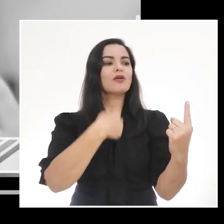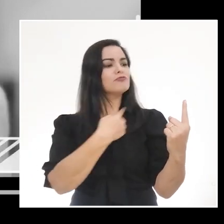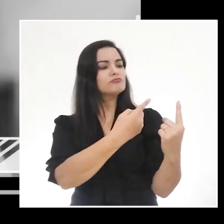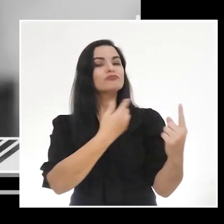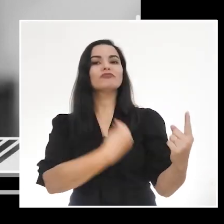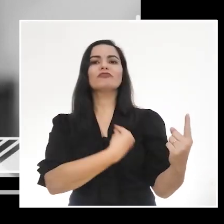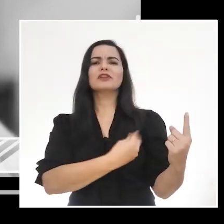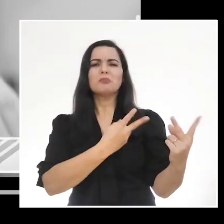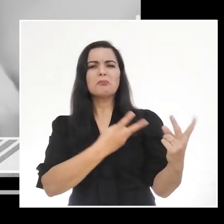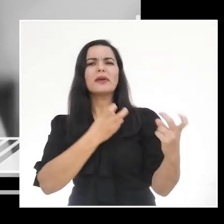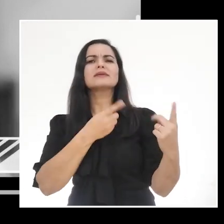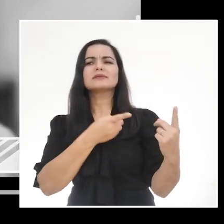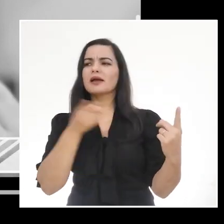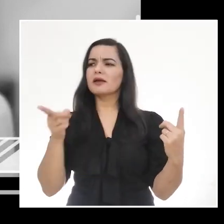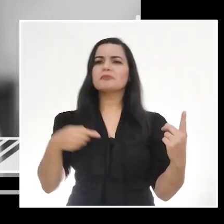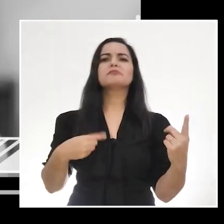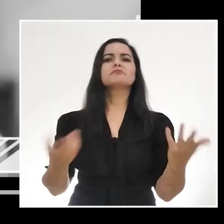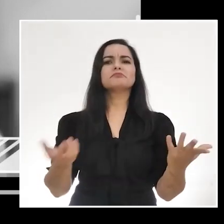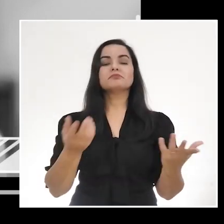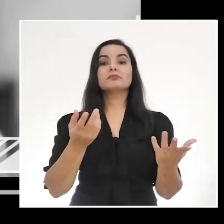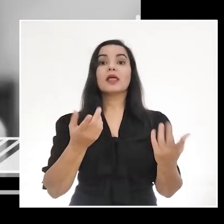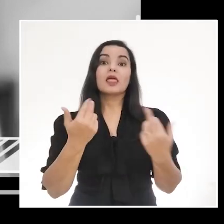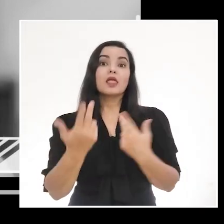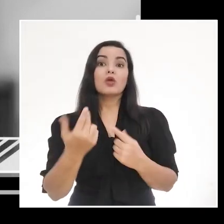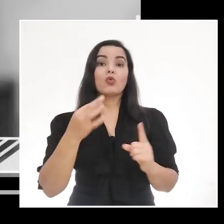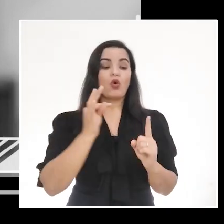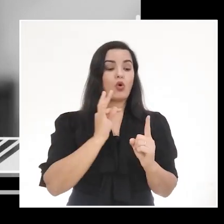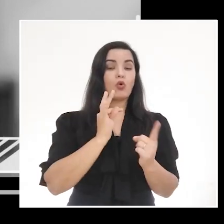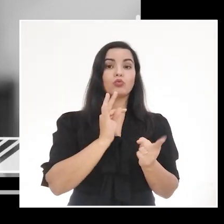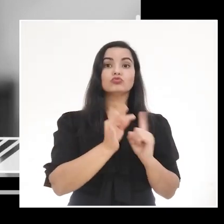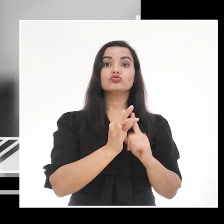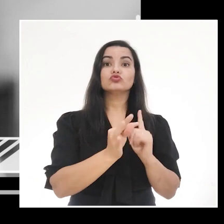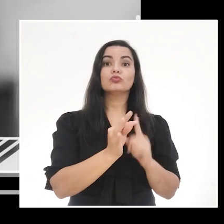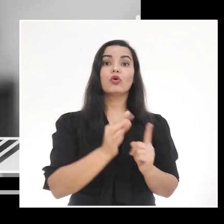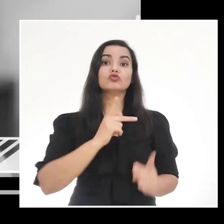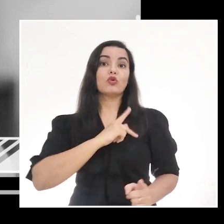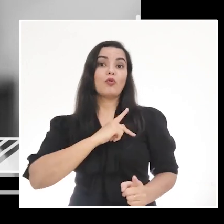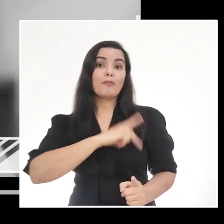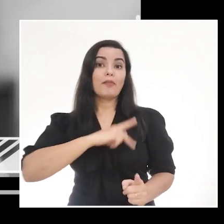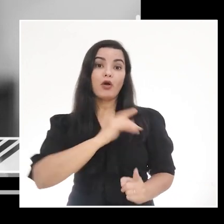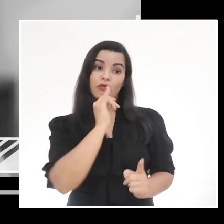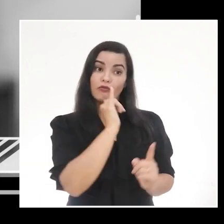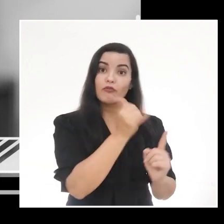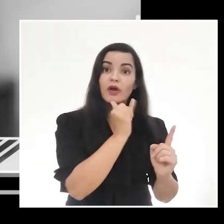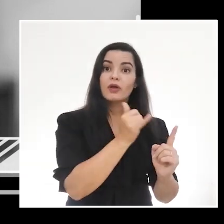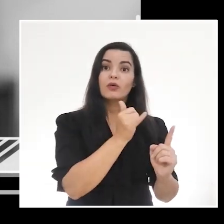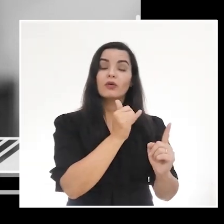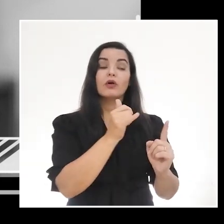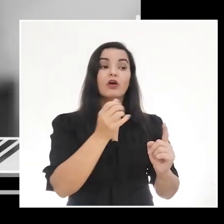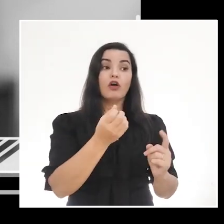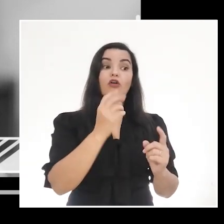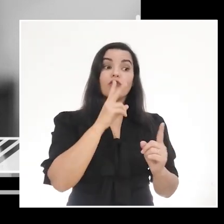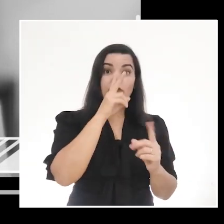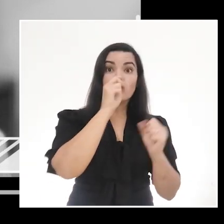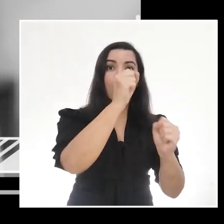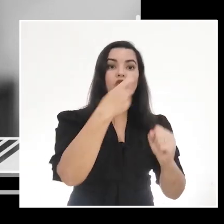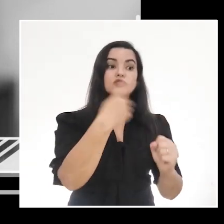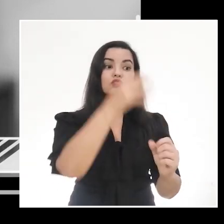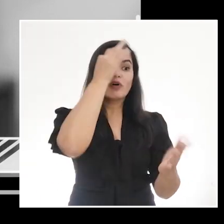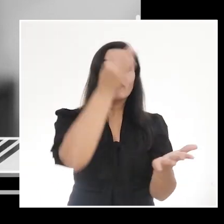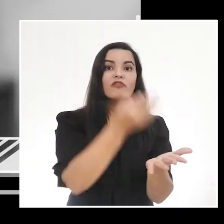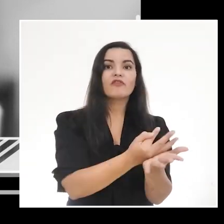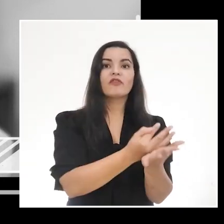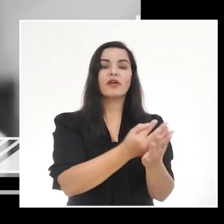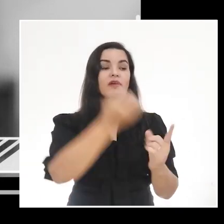consigo perceber aquilo que Paulo falou a Timóteo. Primeiro ele disse, olha, cuida de você, Timóteo. Fortalece a